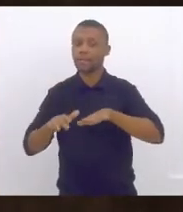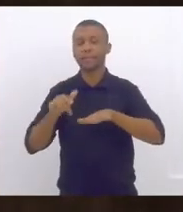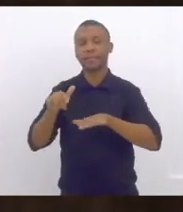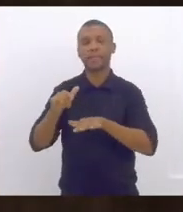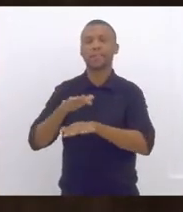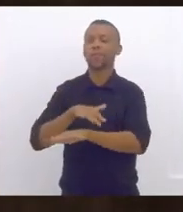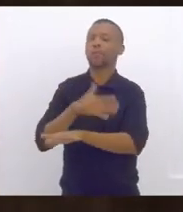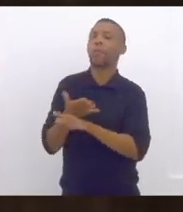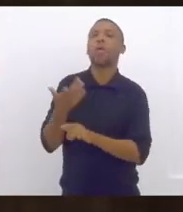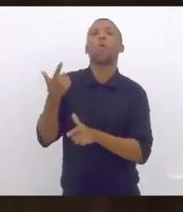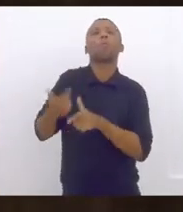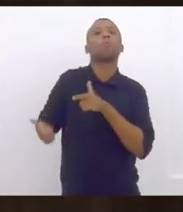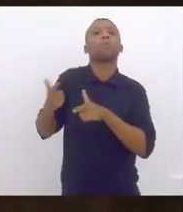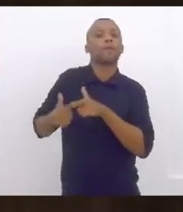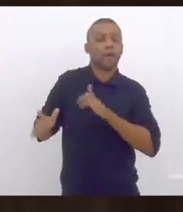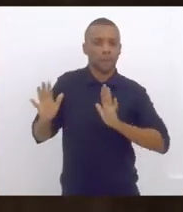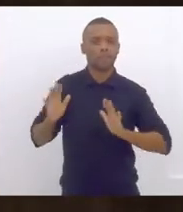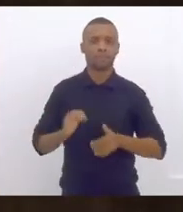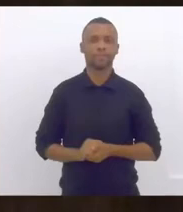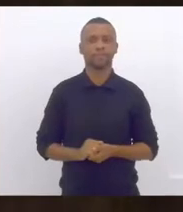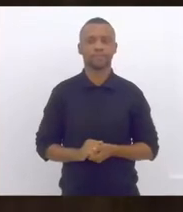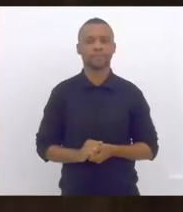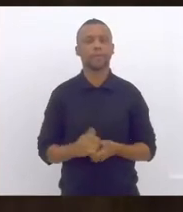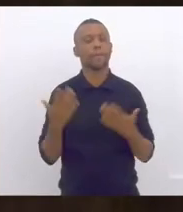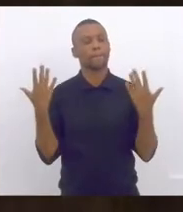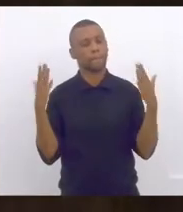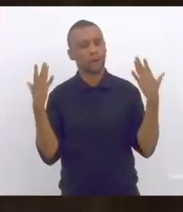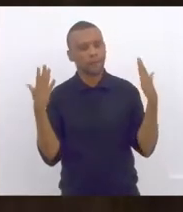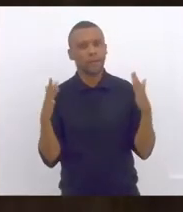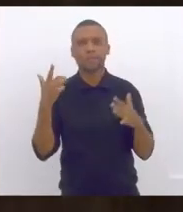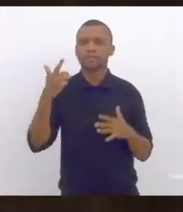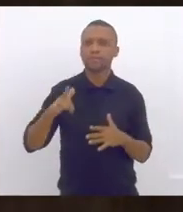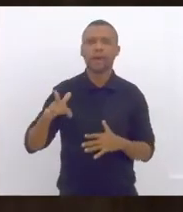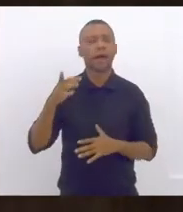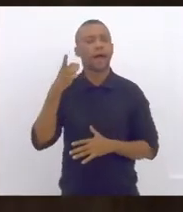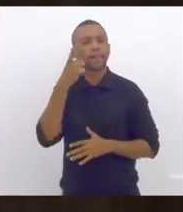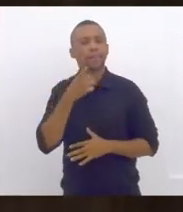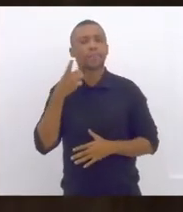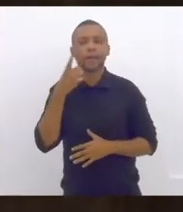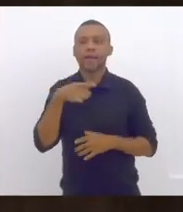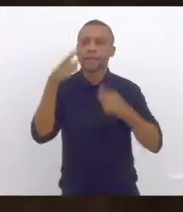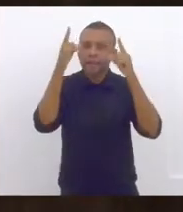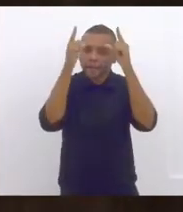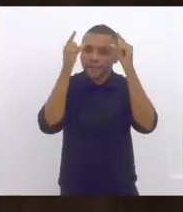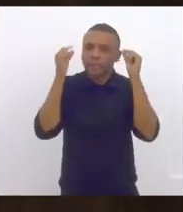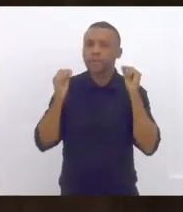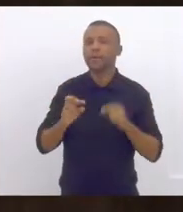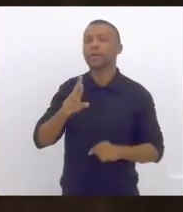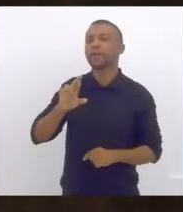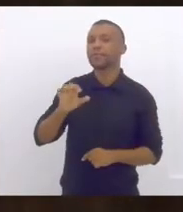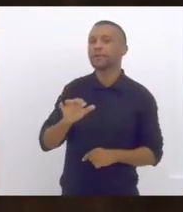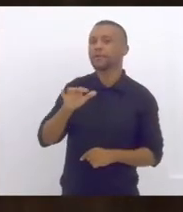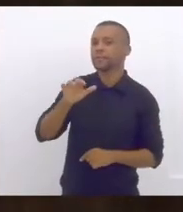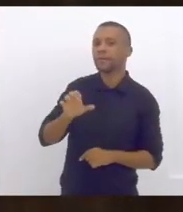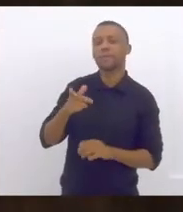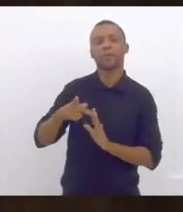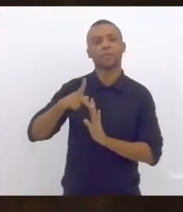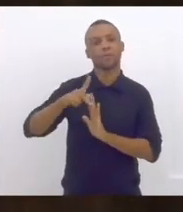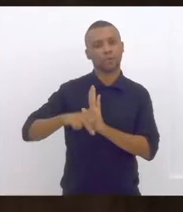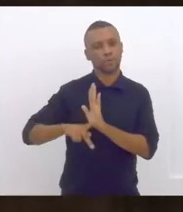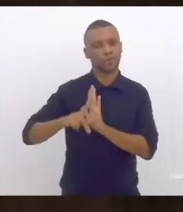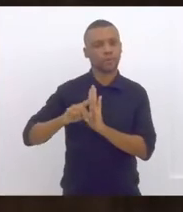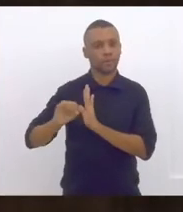um grande problema, né? Parabéns aí mais uma vez à deputada enfermeira Rejane pelo excelente projeto. Isso posto,